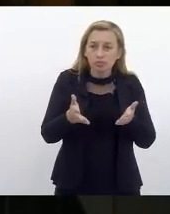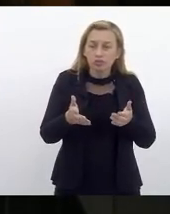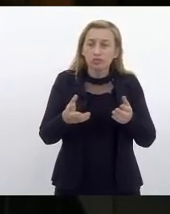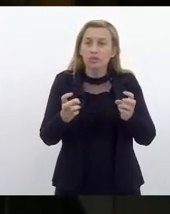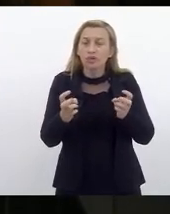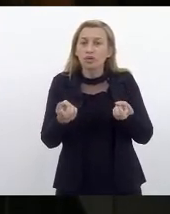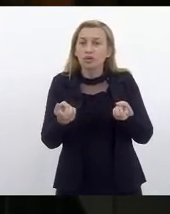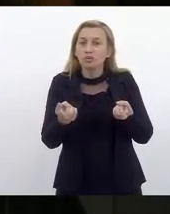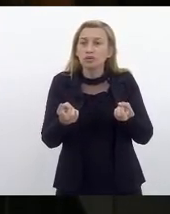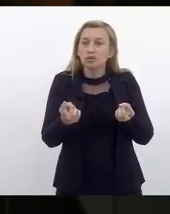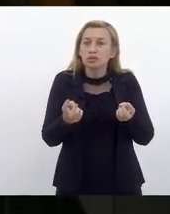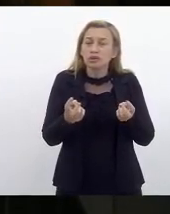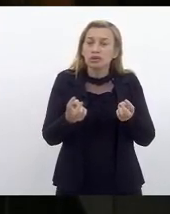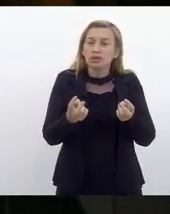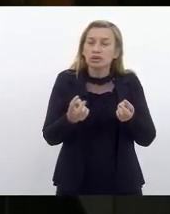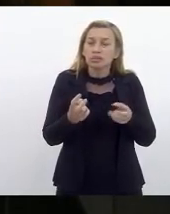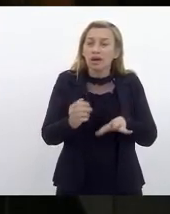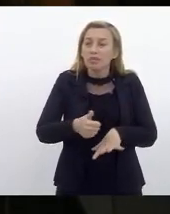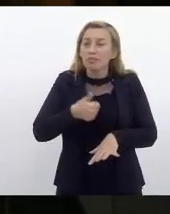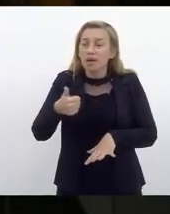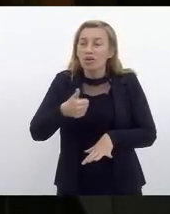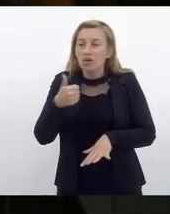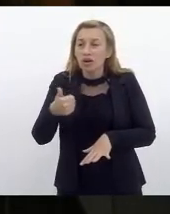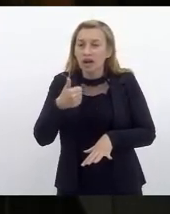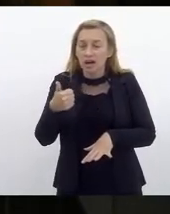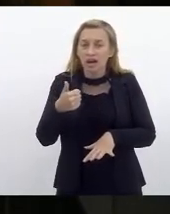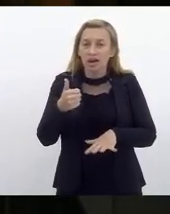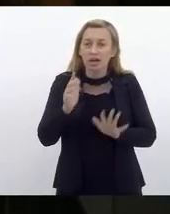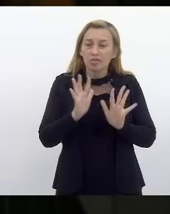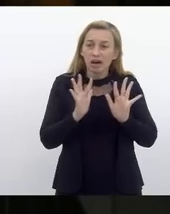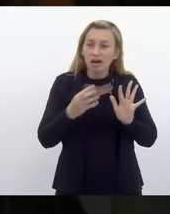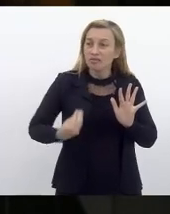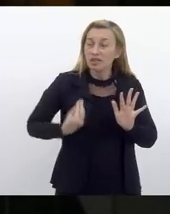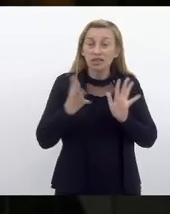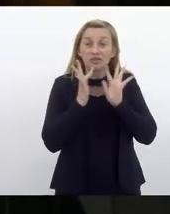brigando para um bem melhor para os seus familiares.